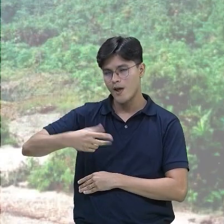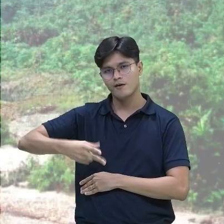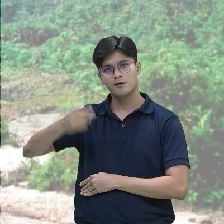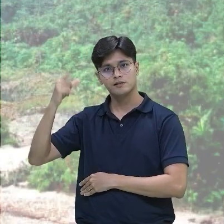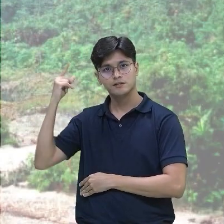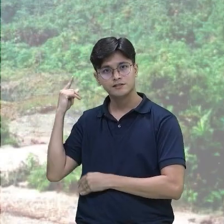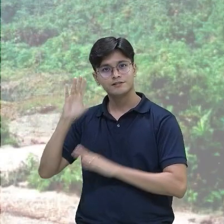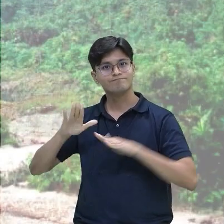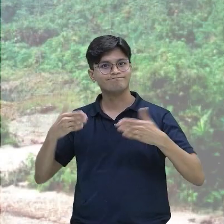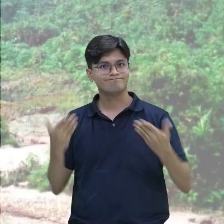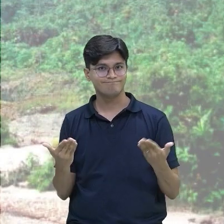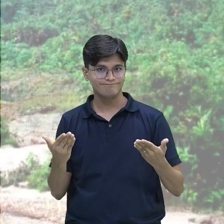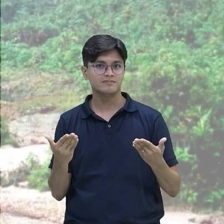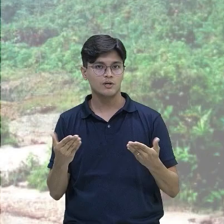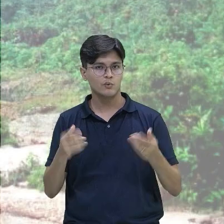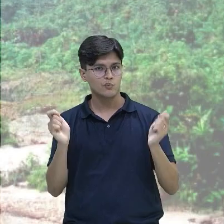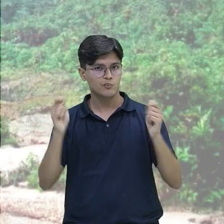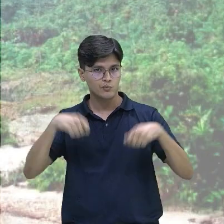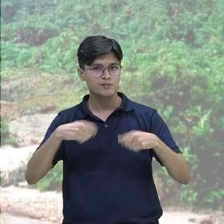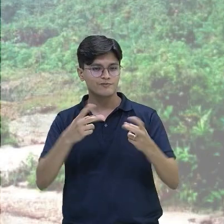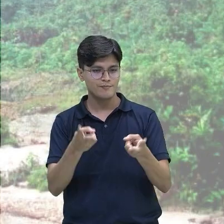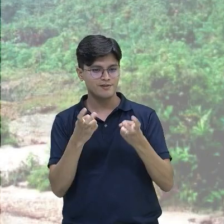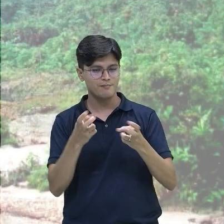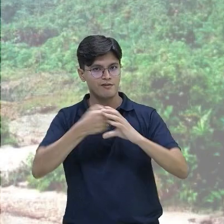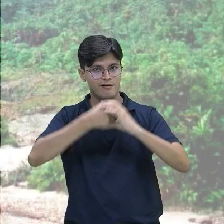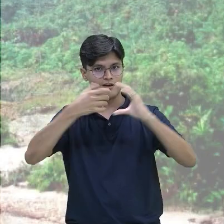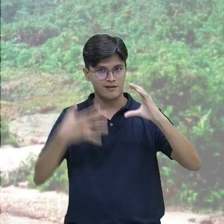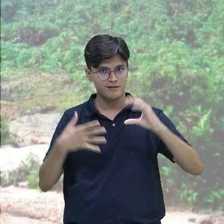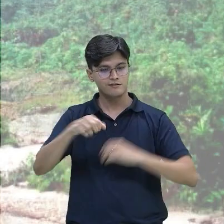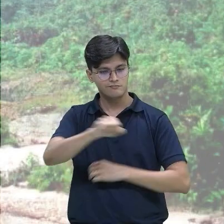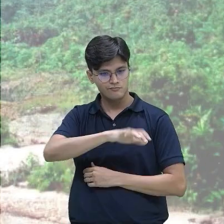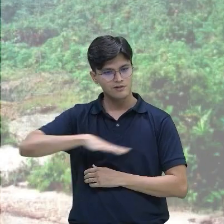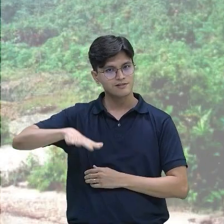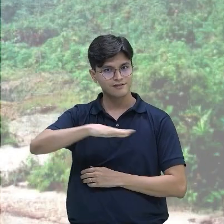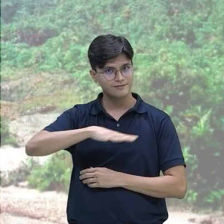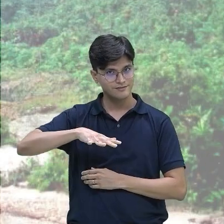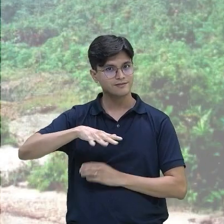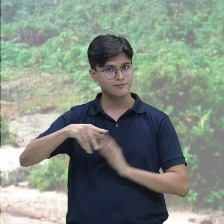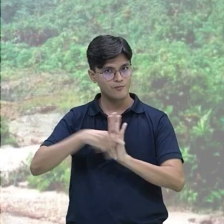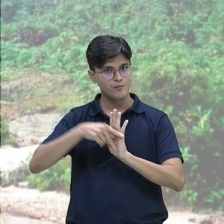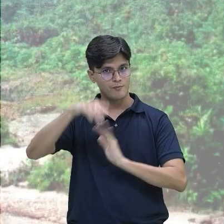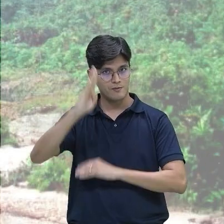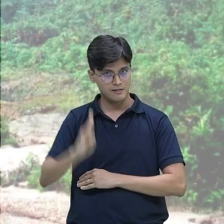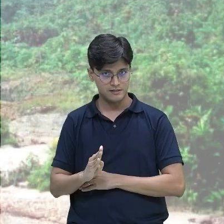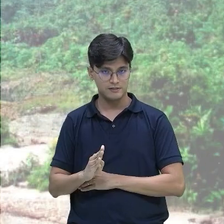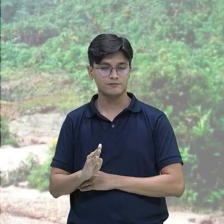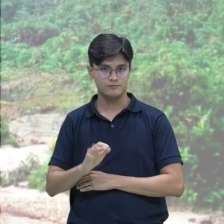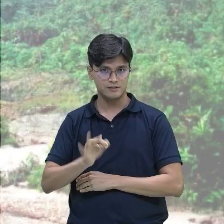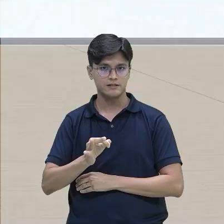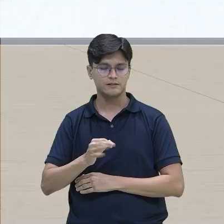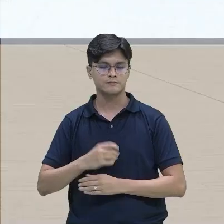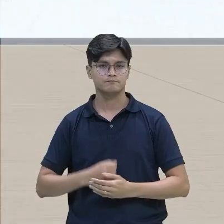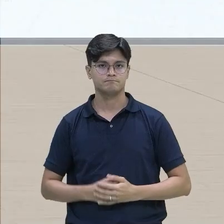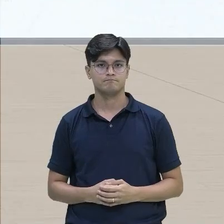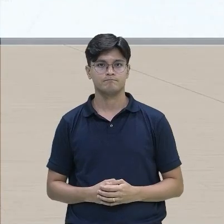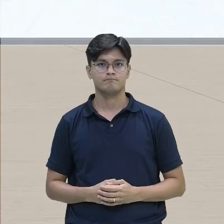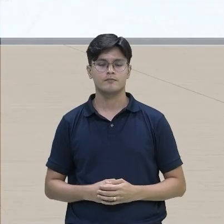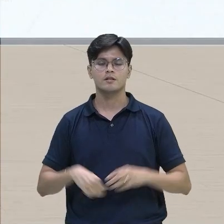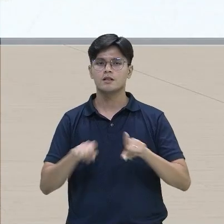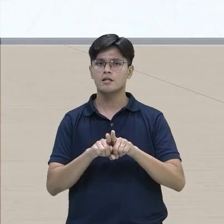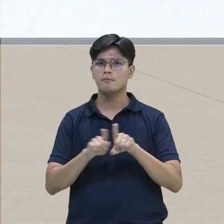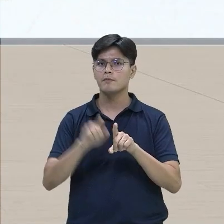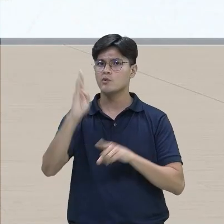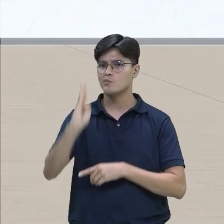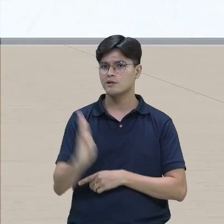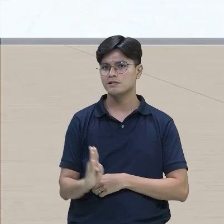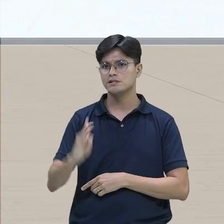aí a superfície terrestre, tá? Agora, o Brasil, gente, a gente também tem que analisar que vamos ter o